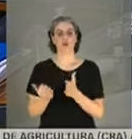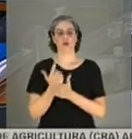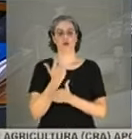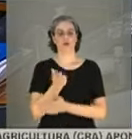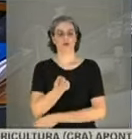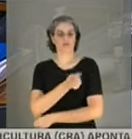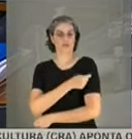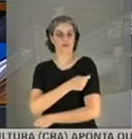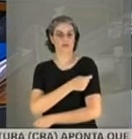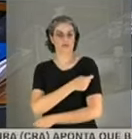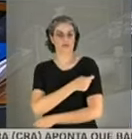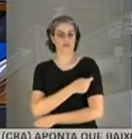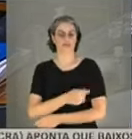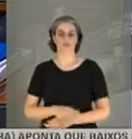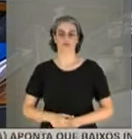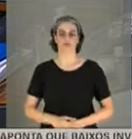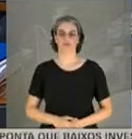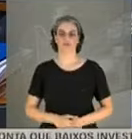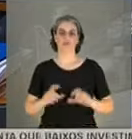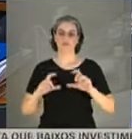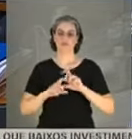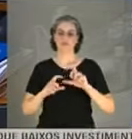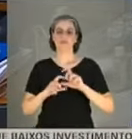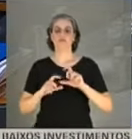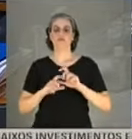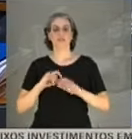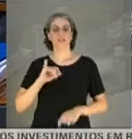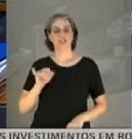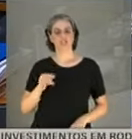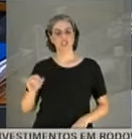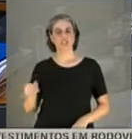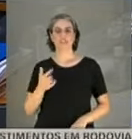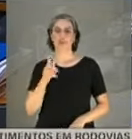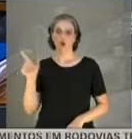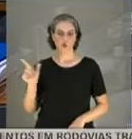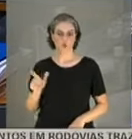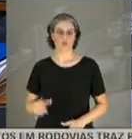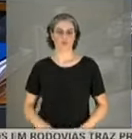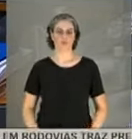vacinas, notadamente da Pfizer, da Janssen e de outros imunizantes.